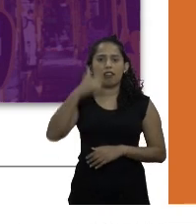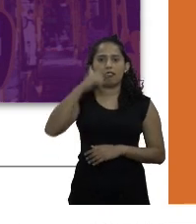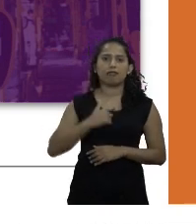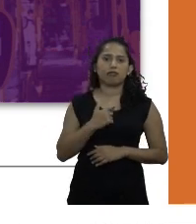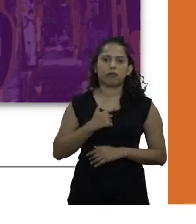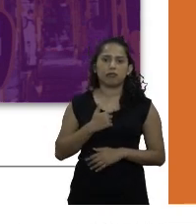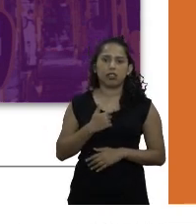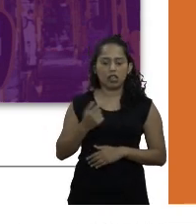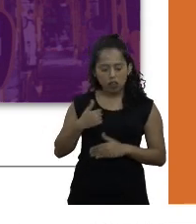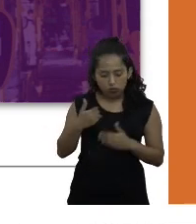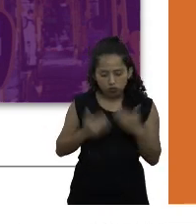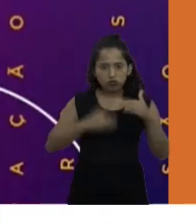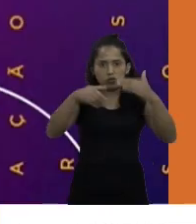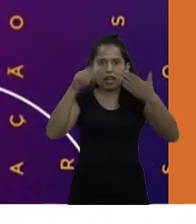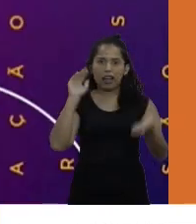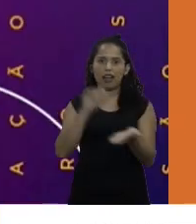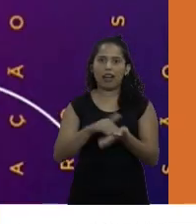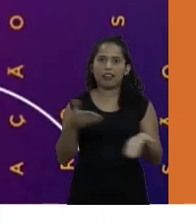fiz para chegar até aqui.